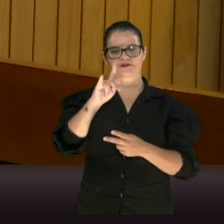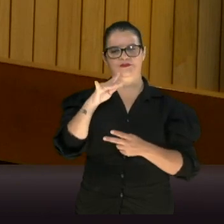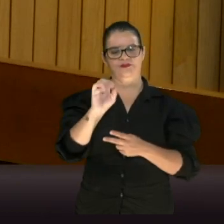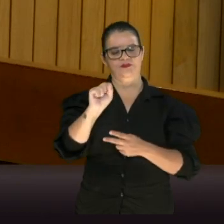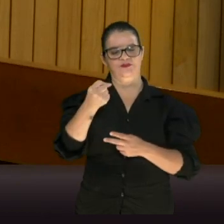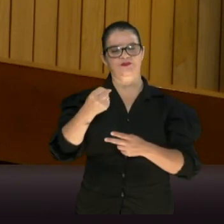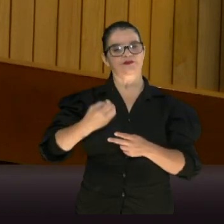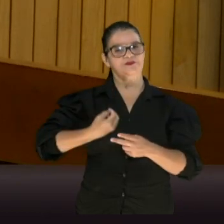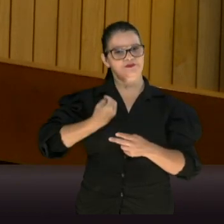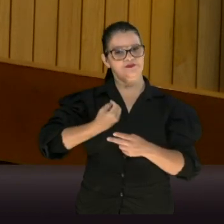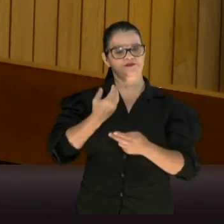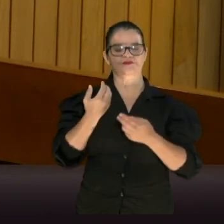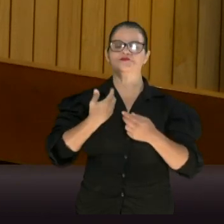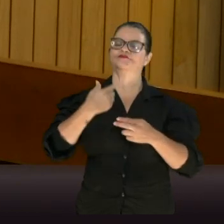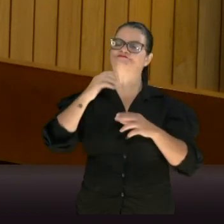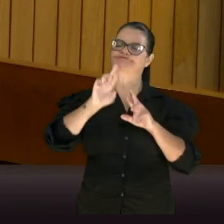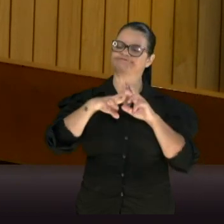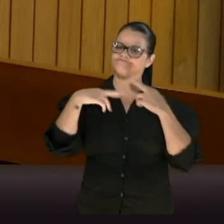solene.